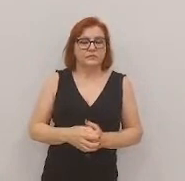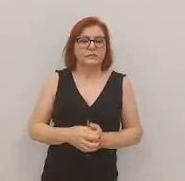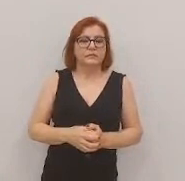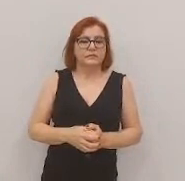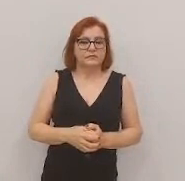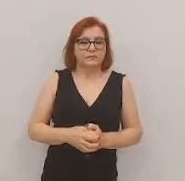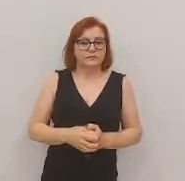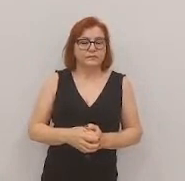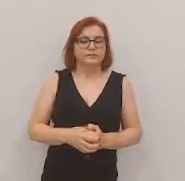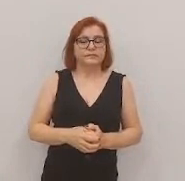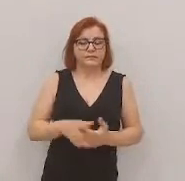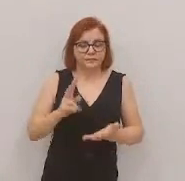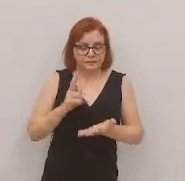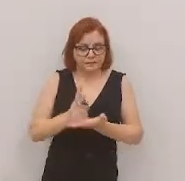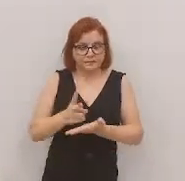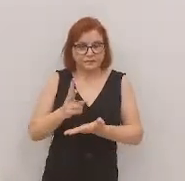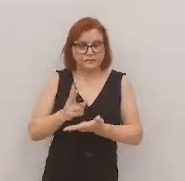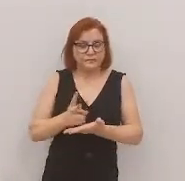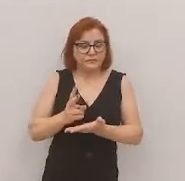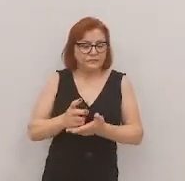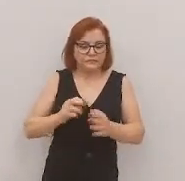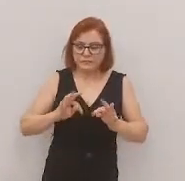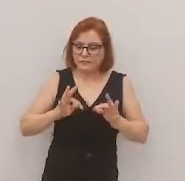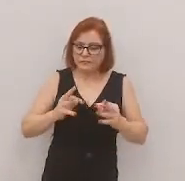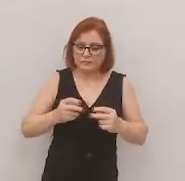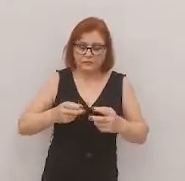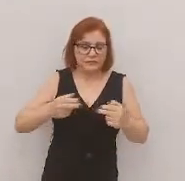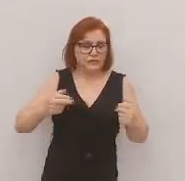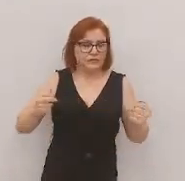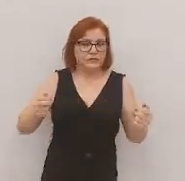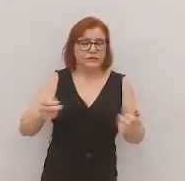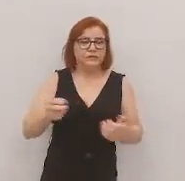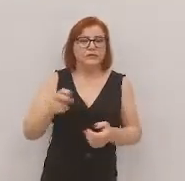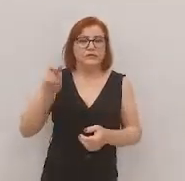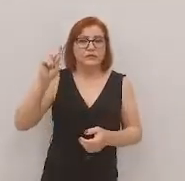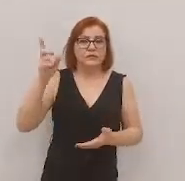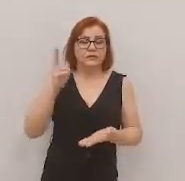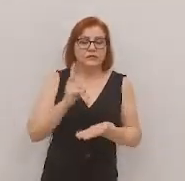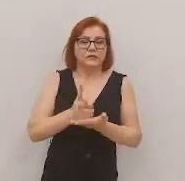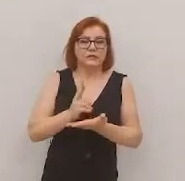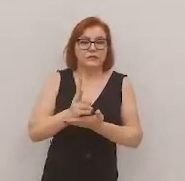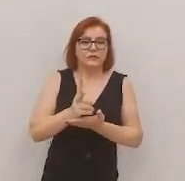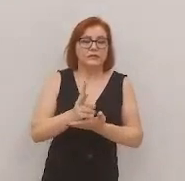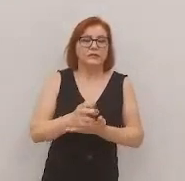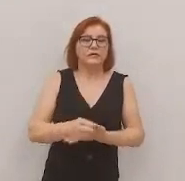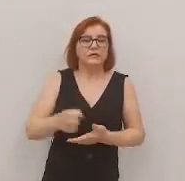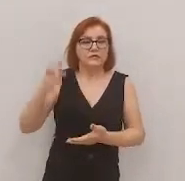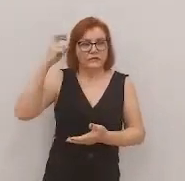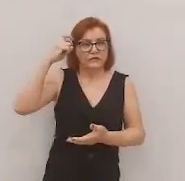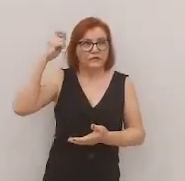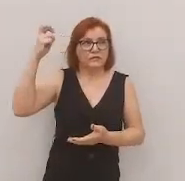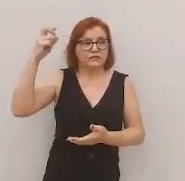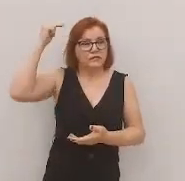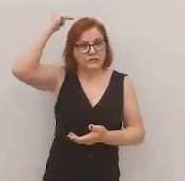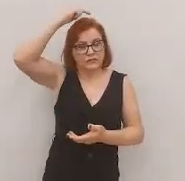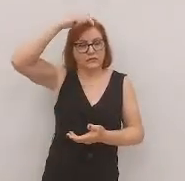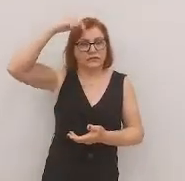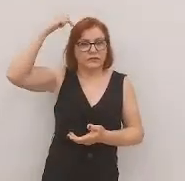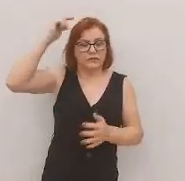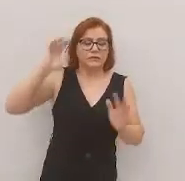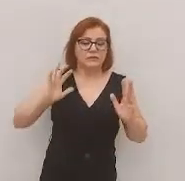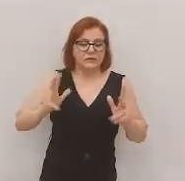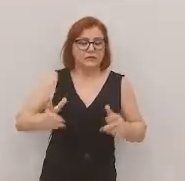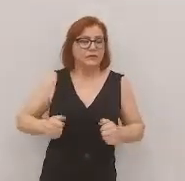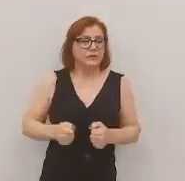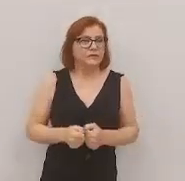autoriza, decreta, enfim. Ó Senhor Jesus. Eu quero ler Efésios capítulo 1, versículo